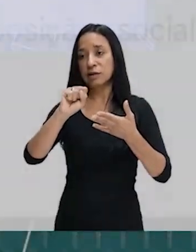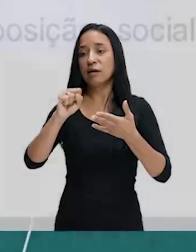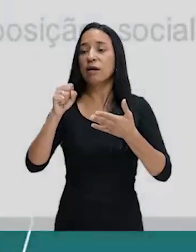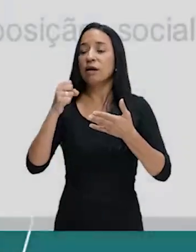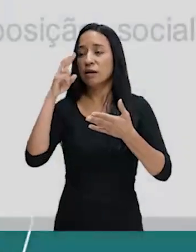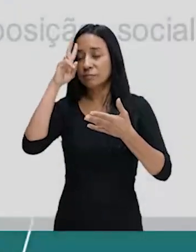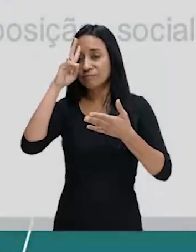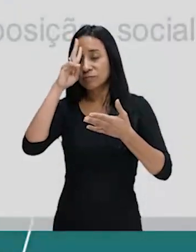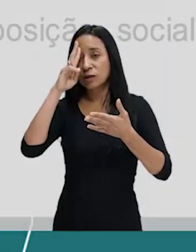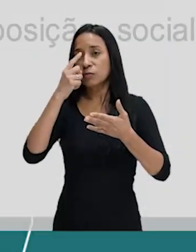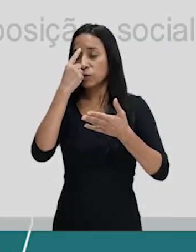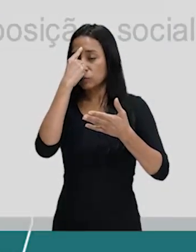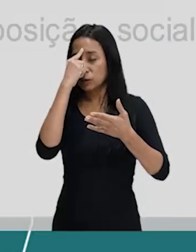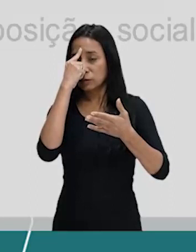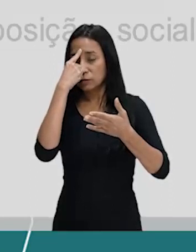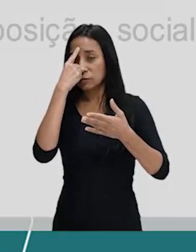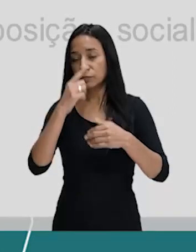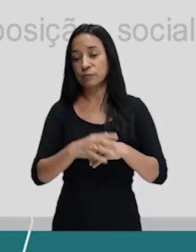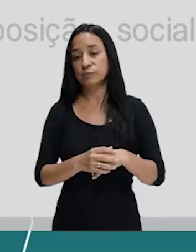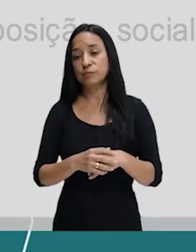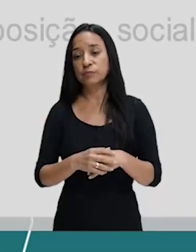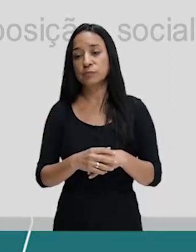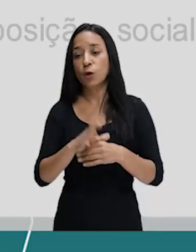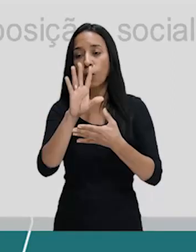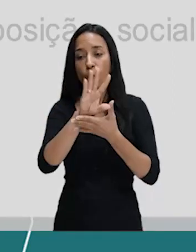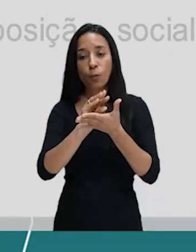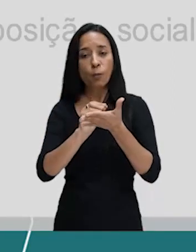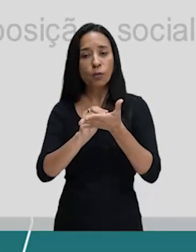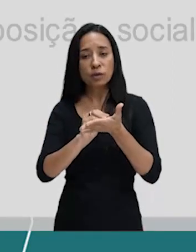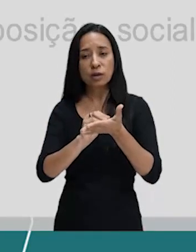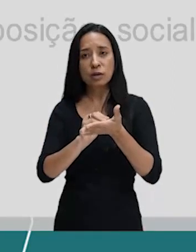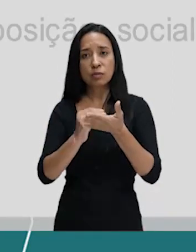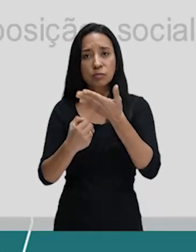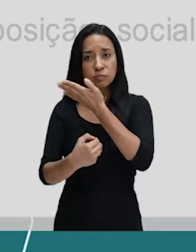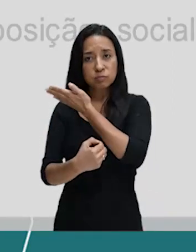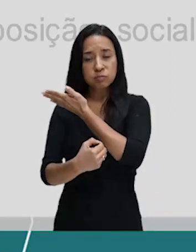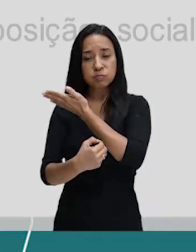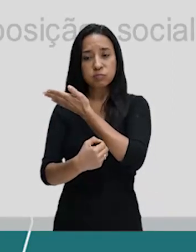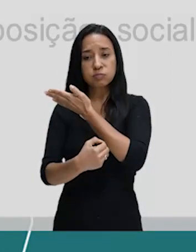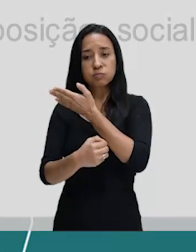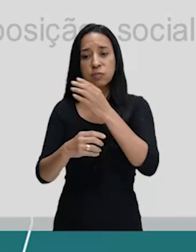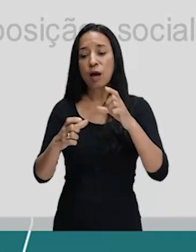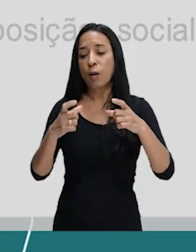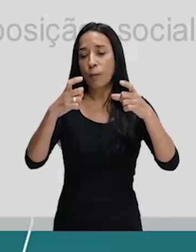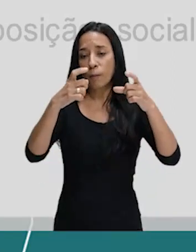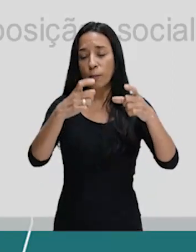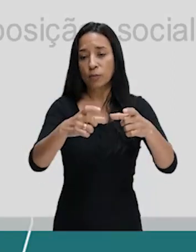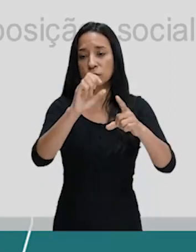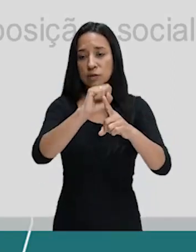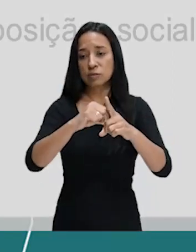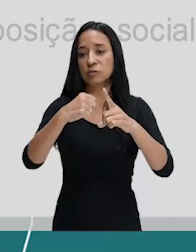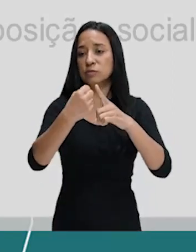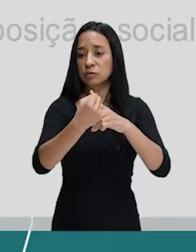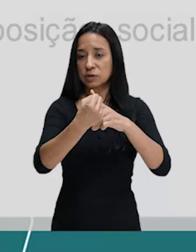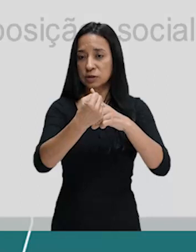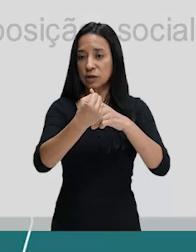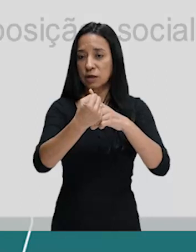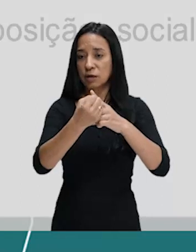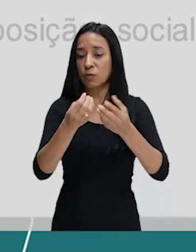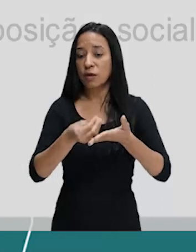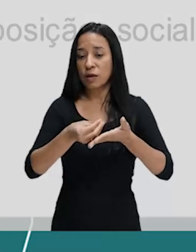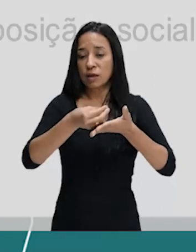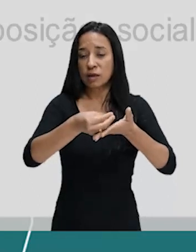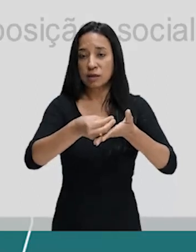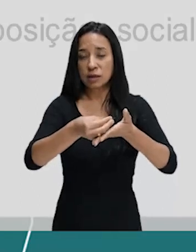Nesse modelo de estratificação, a posição social é atribuída por ocasião do nascimento.